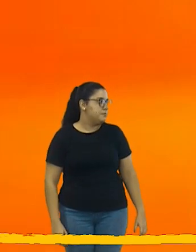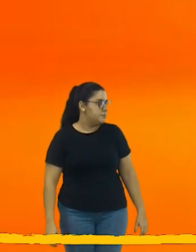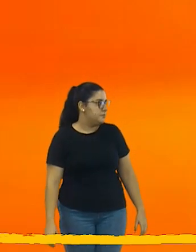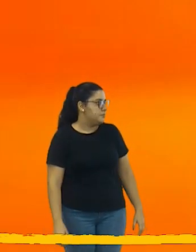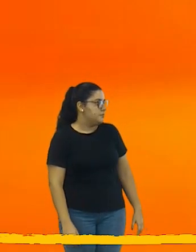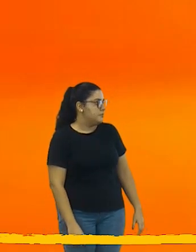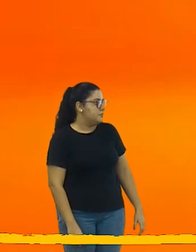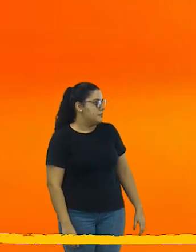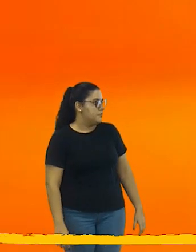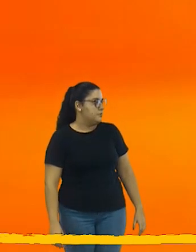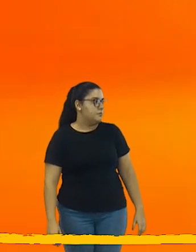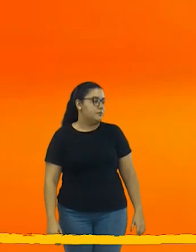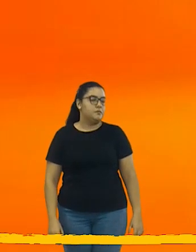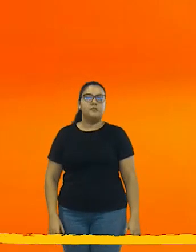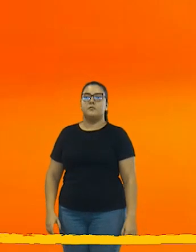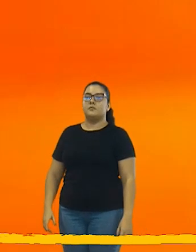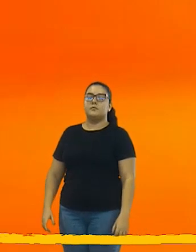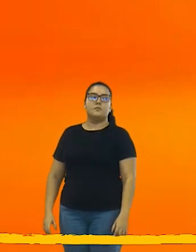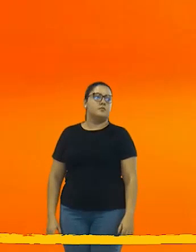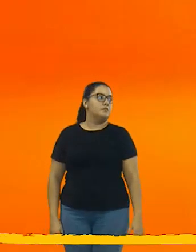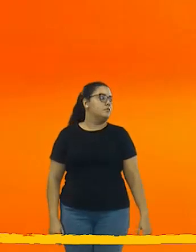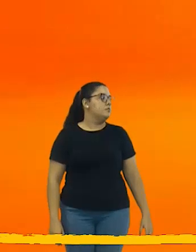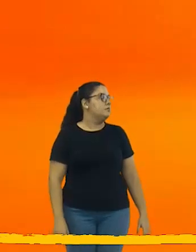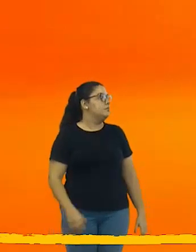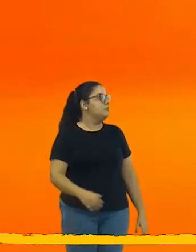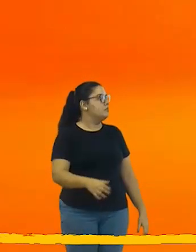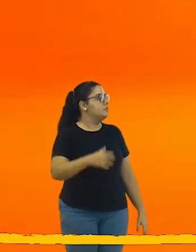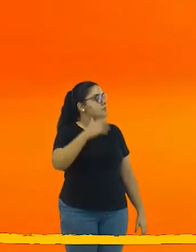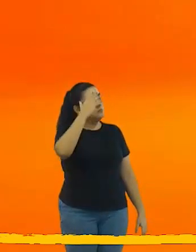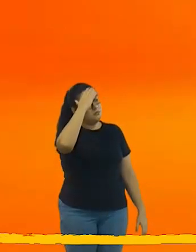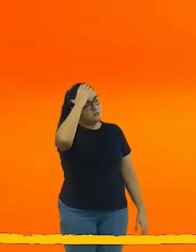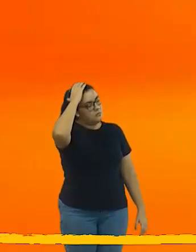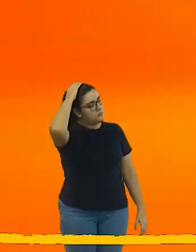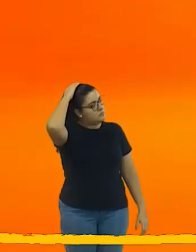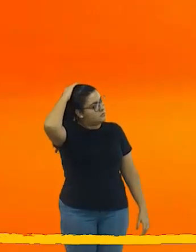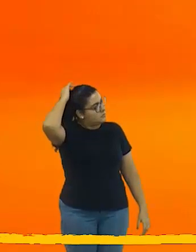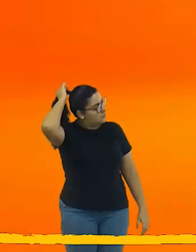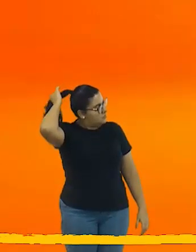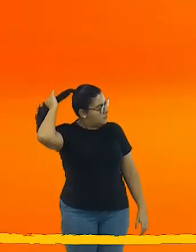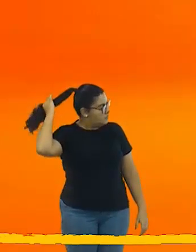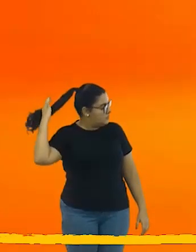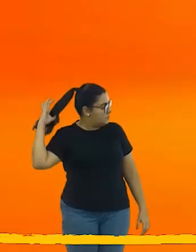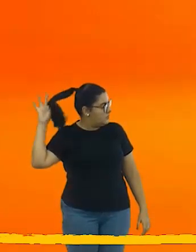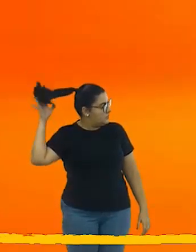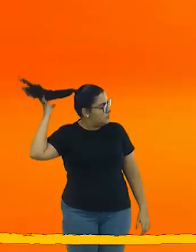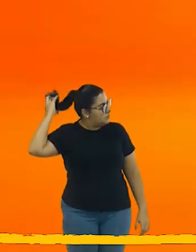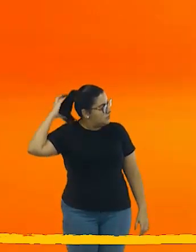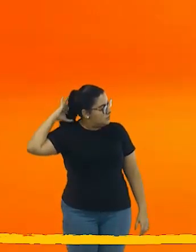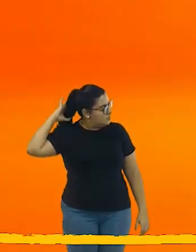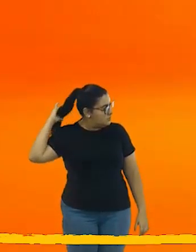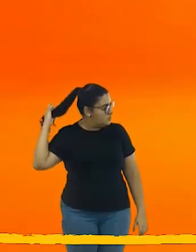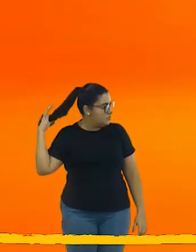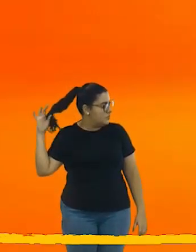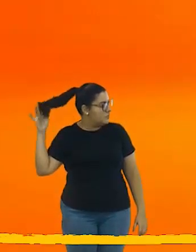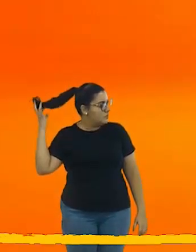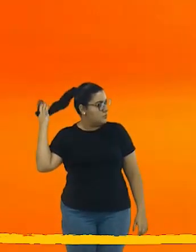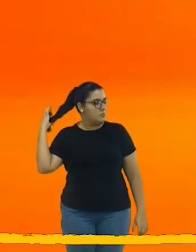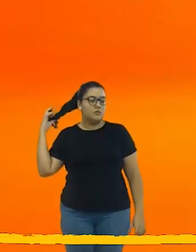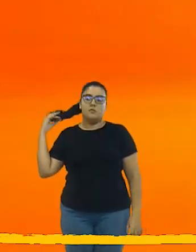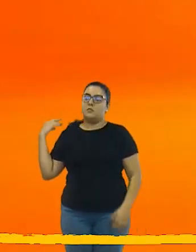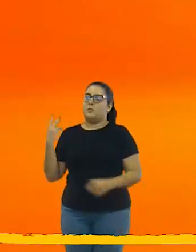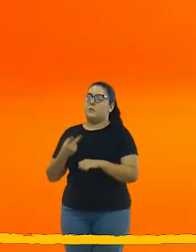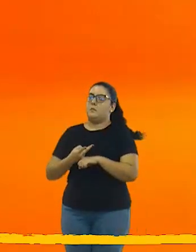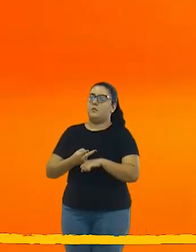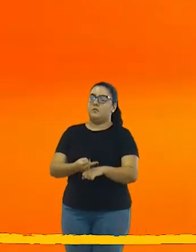11. Você procura, querido, por gentileza, o slide que tem competência diária número 5, da prova de